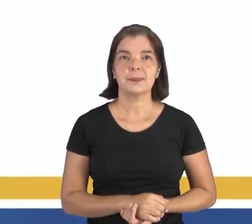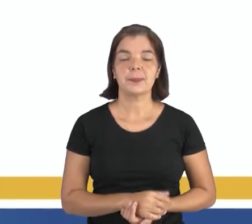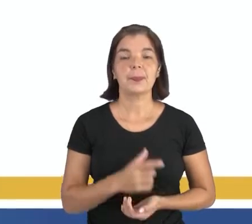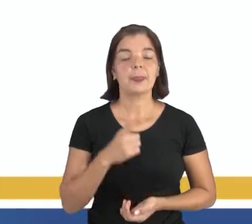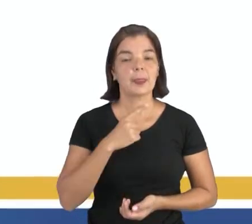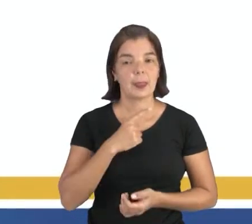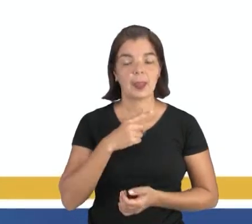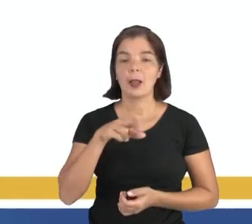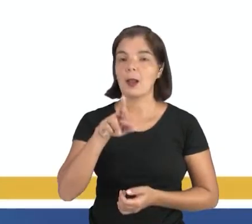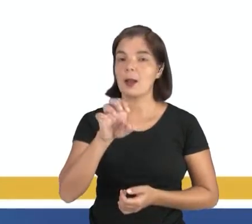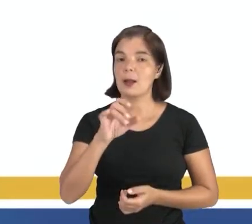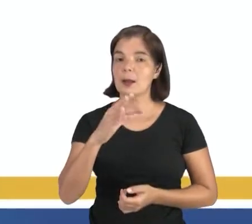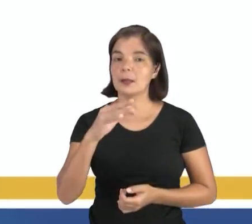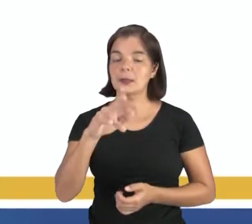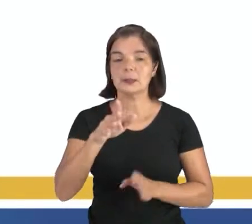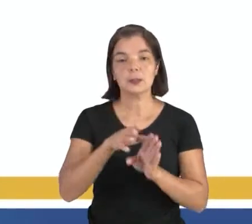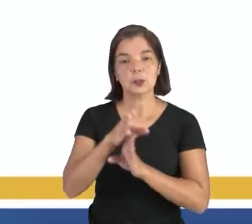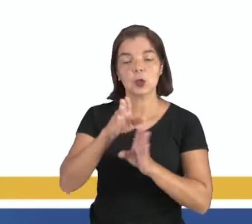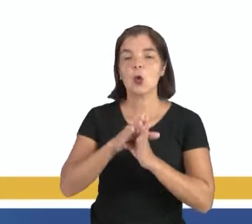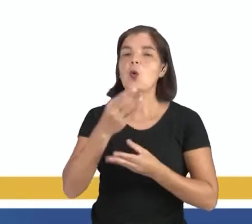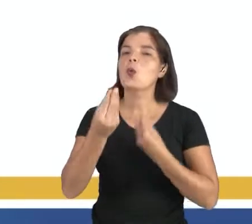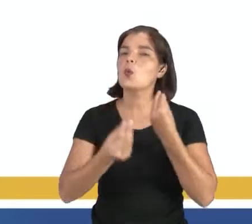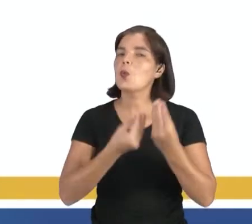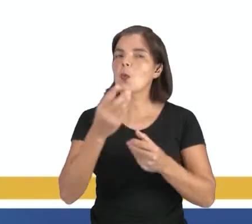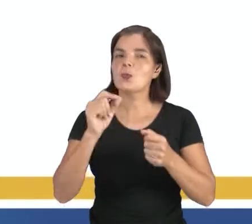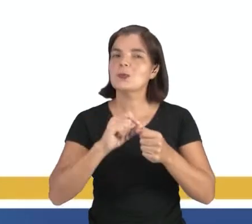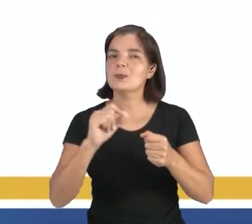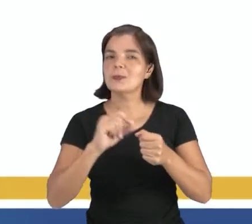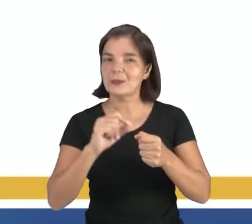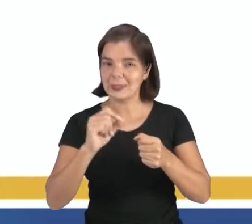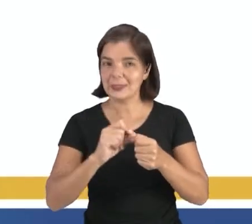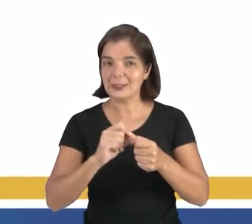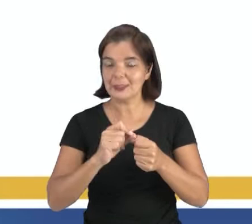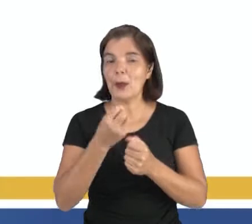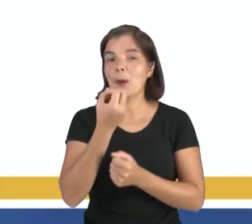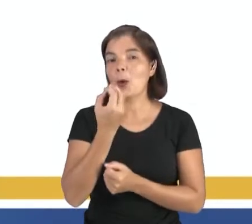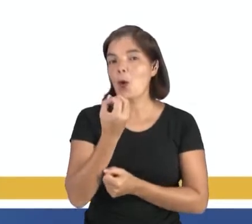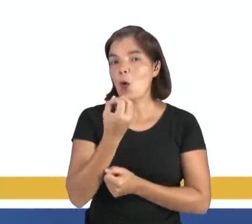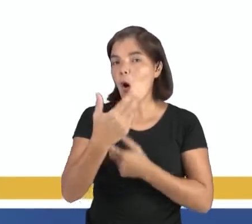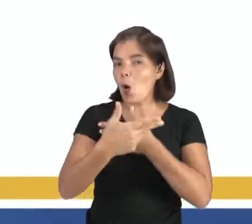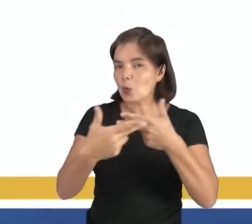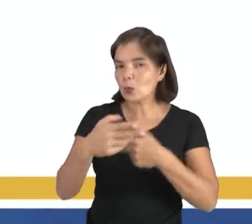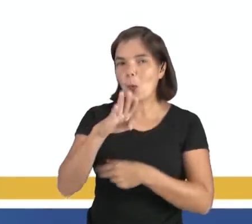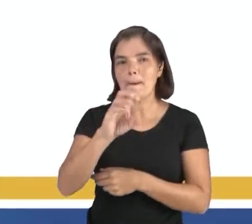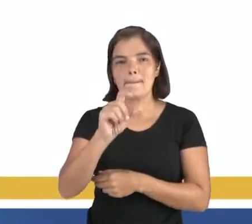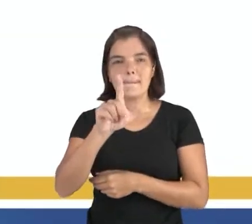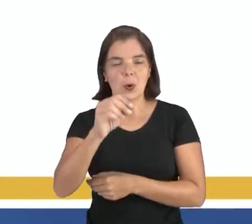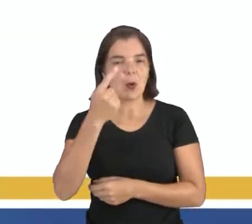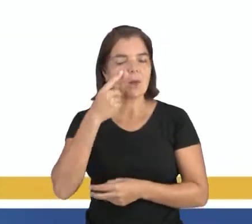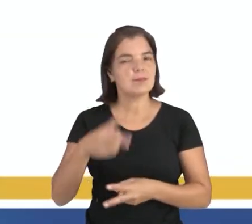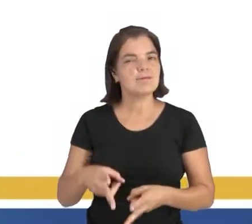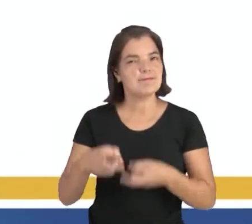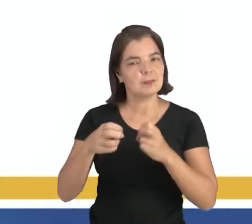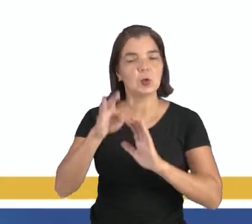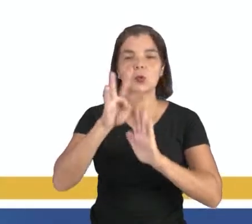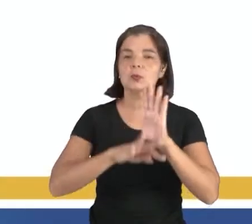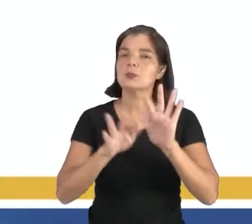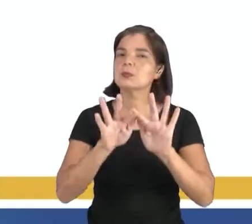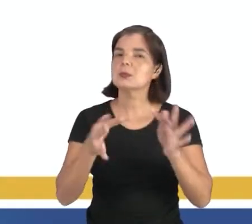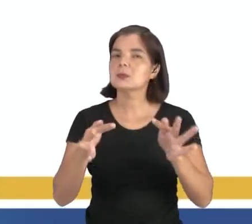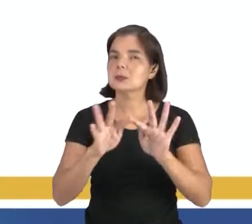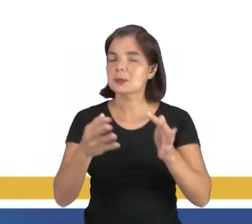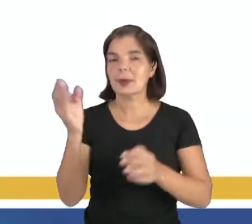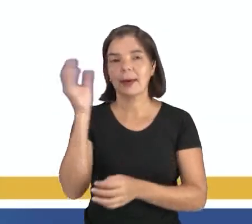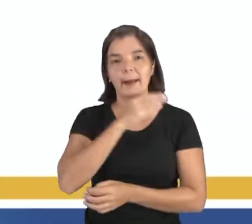A receita orienta o leitor como ele deve proceder para fazer um bolo de macaxeira. Percebemos que é um texto simples,